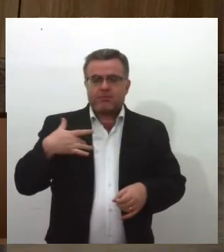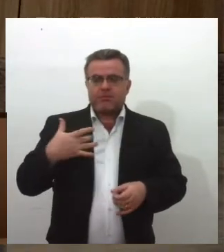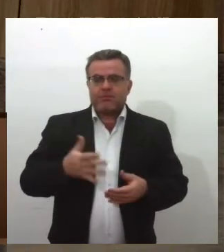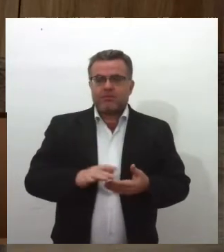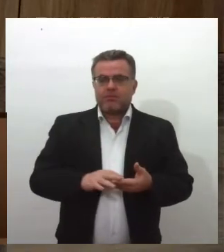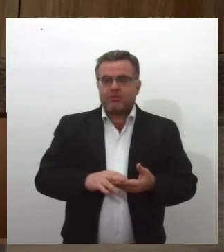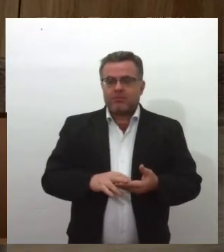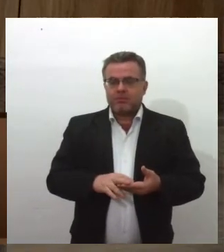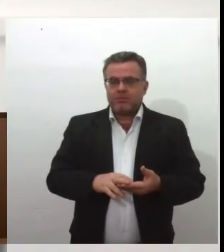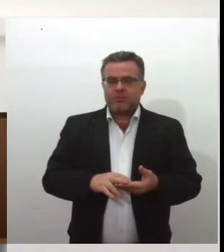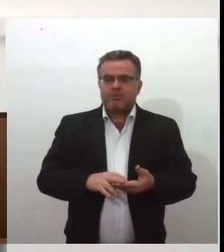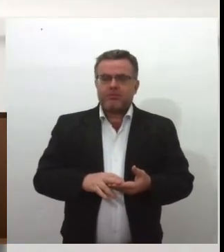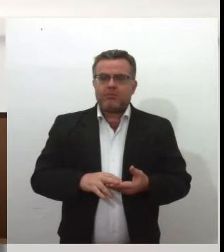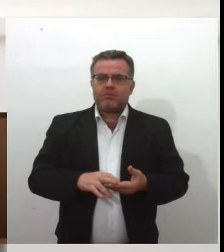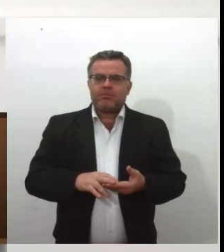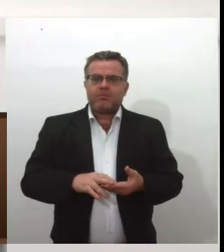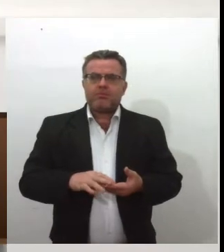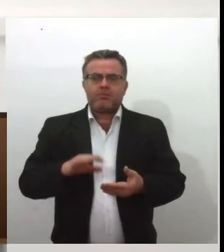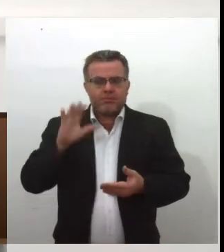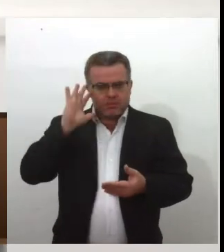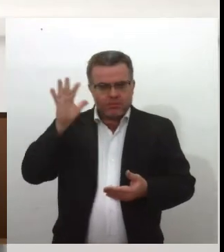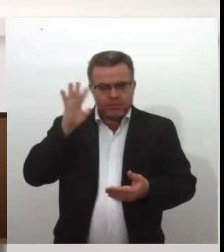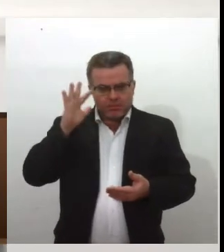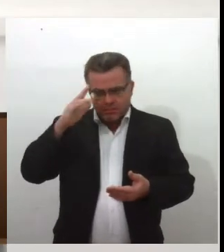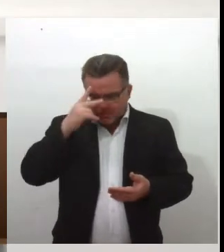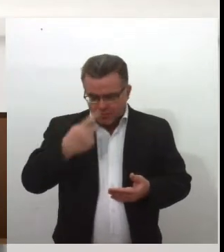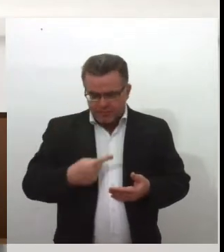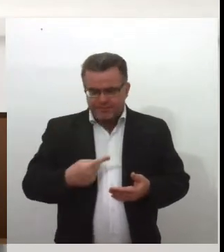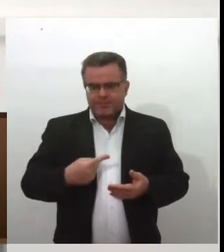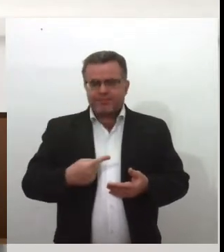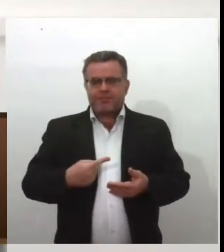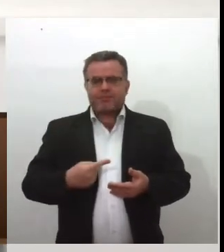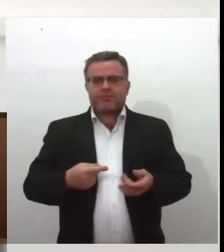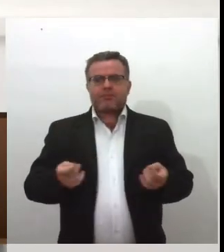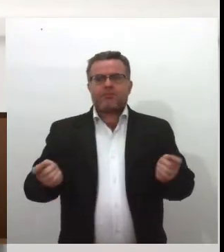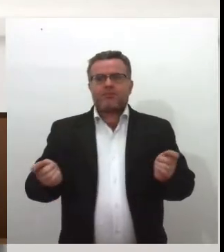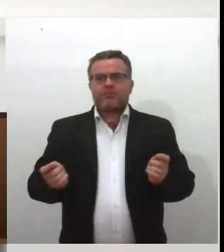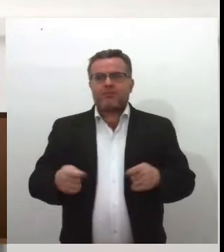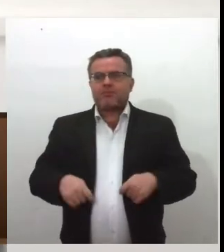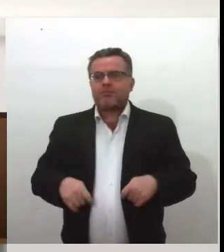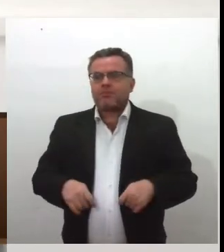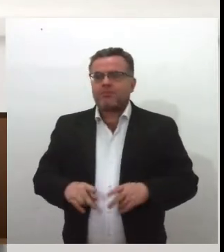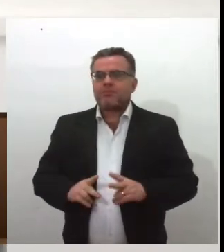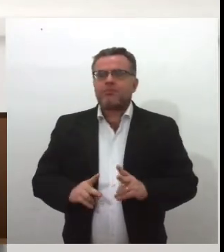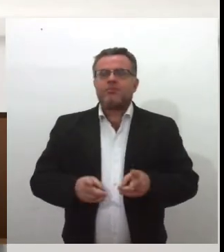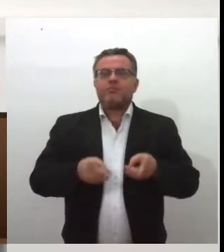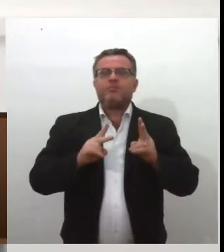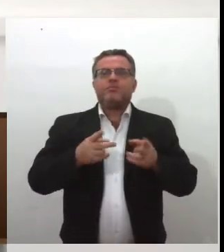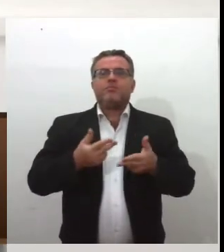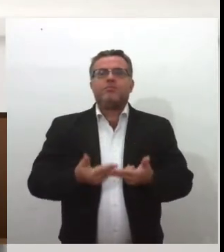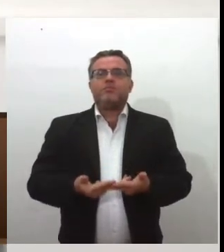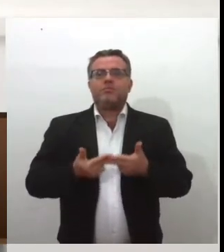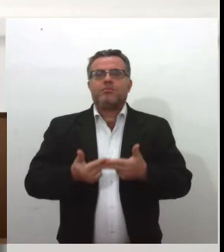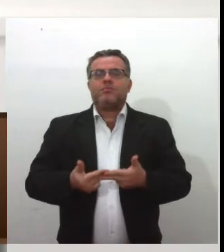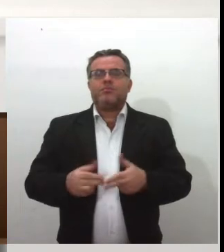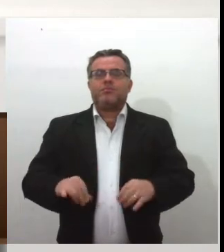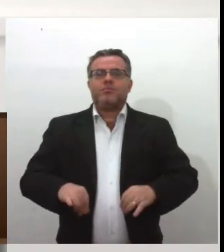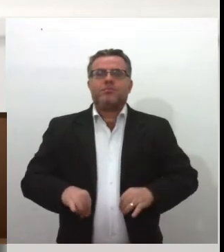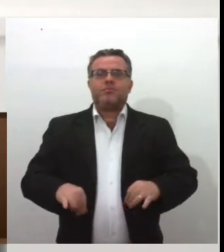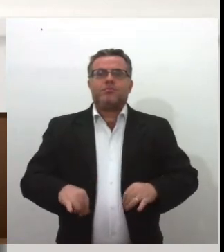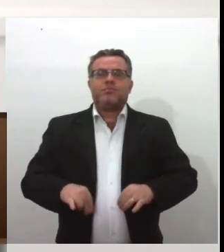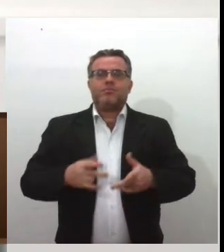Quando eu penso que sou forte o suficiente para levar essa dor, esse sofrimento, ou a